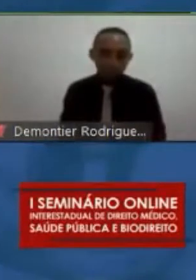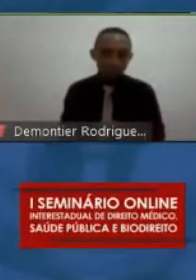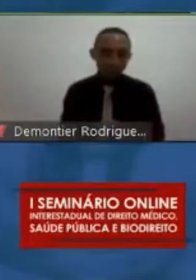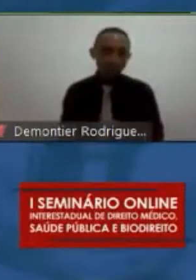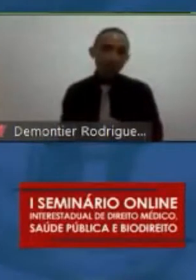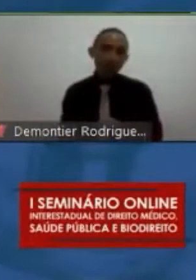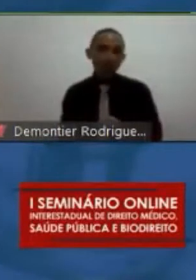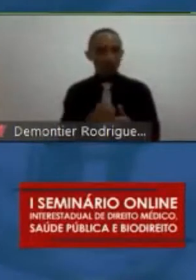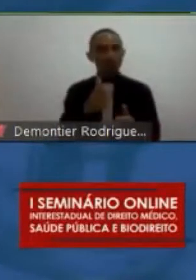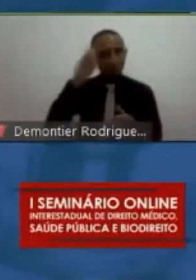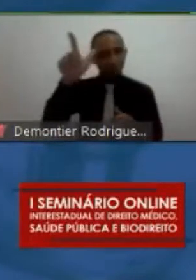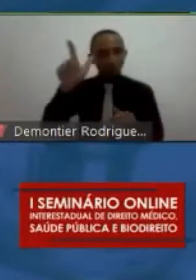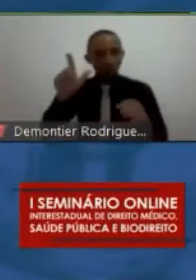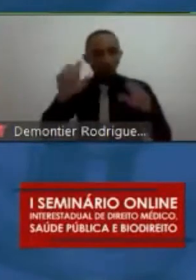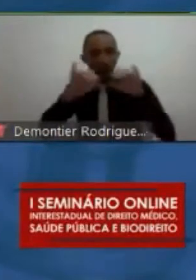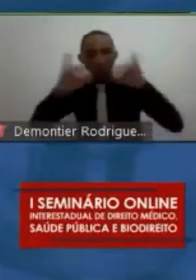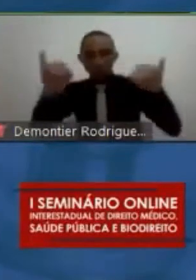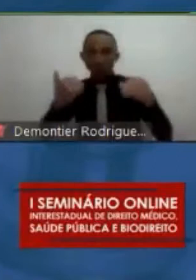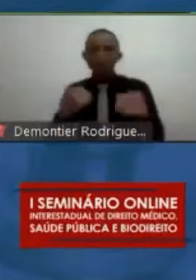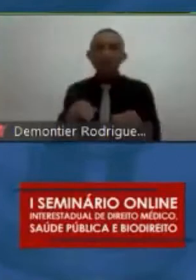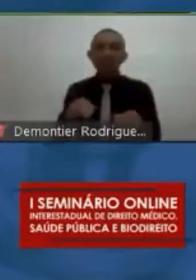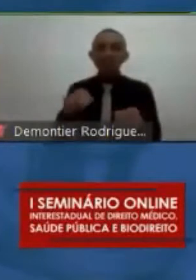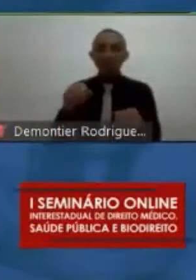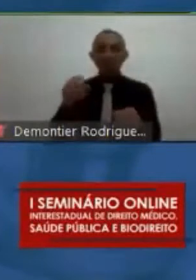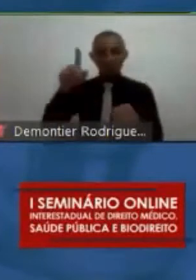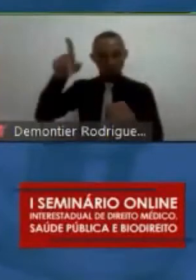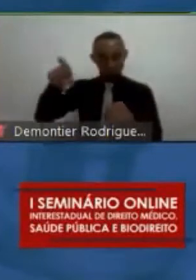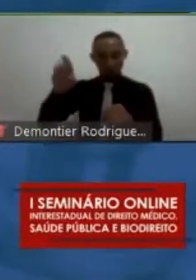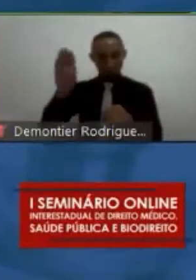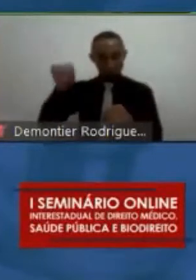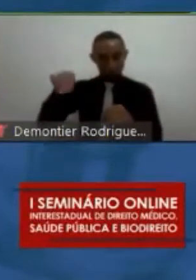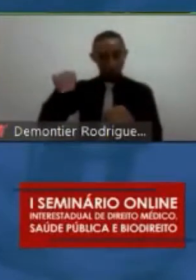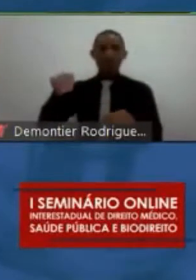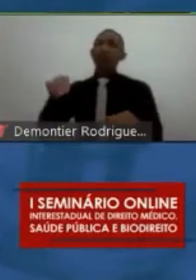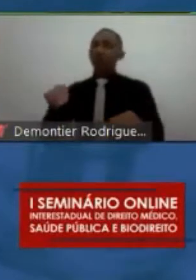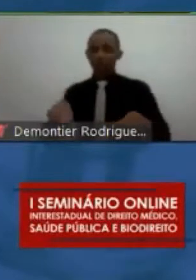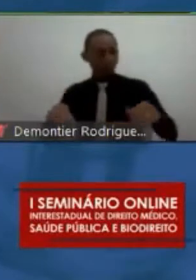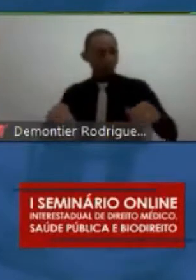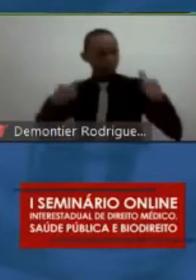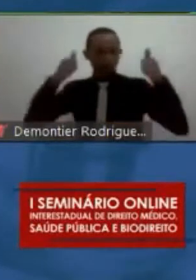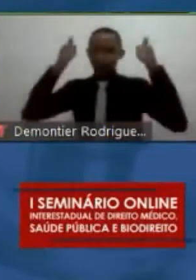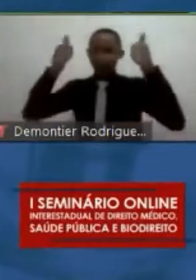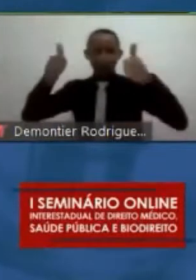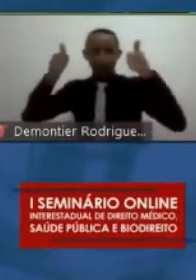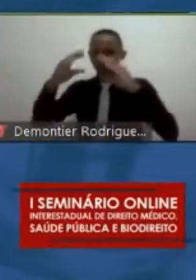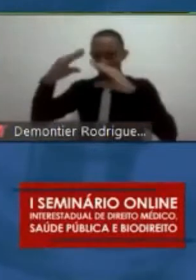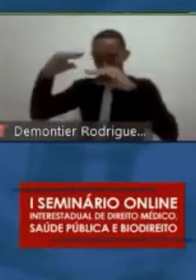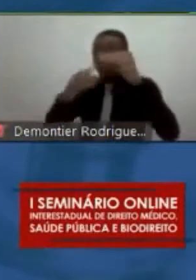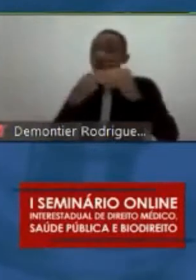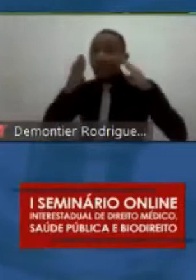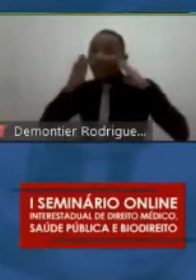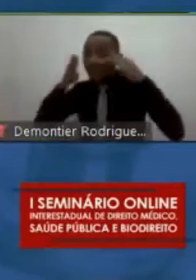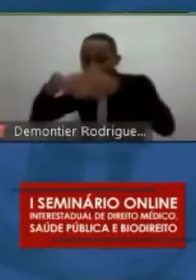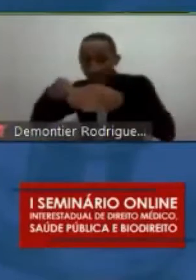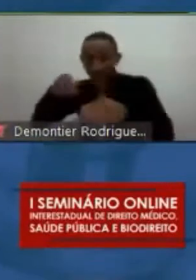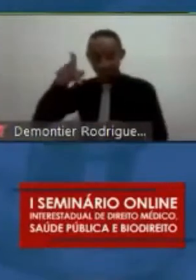informação interessante. O Programa de Gerenciamento do Sangue, ou PBM, ele é uma abordagem centrada não no produto, não no sangue,